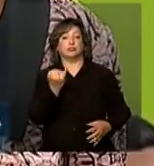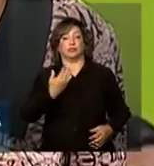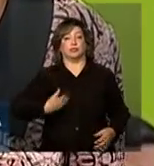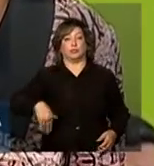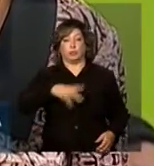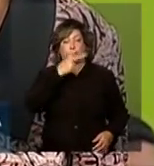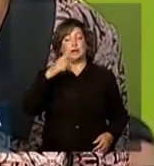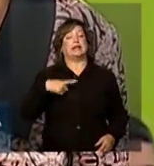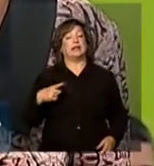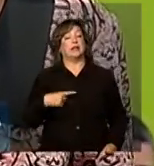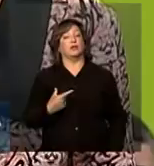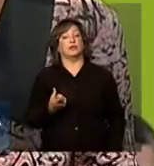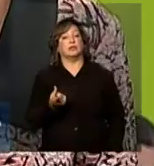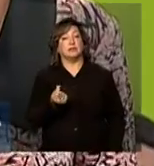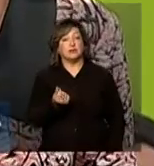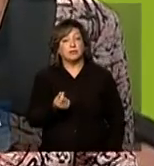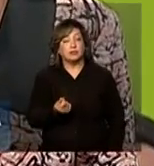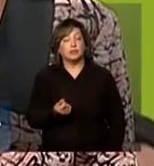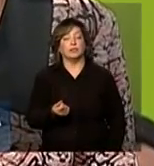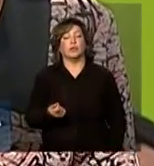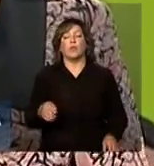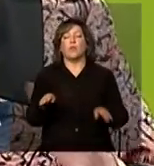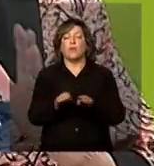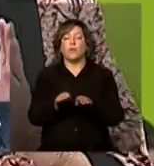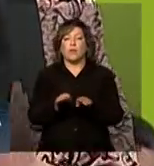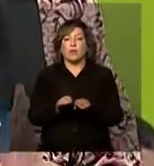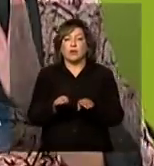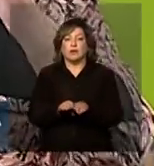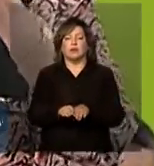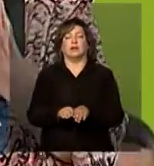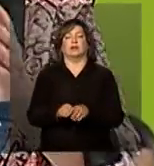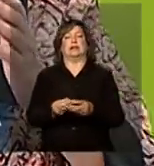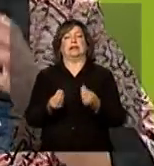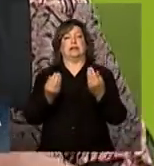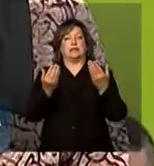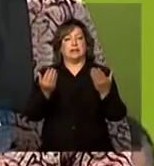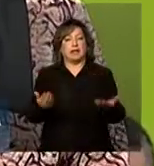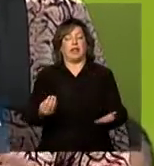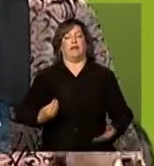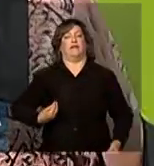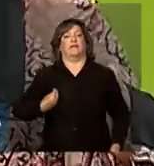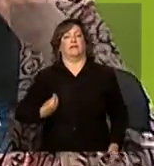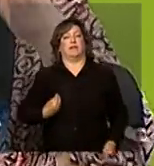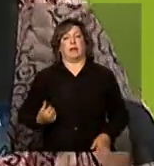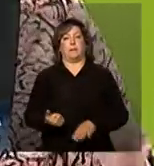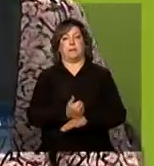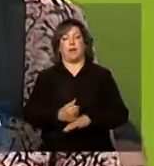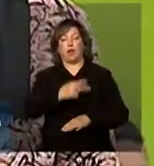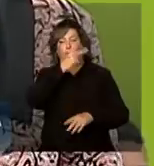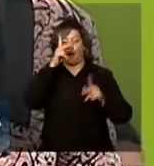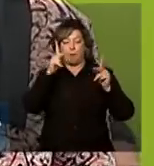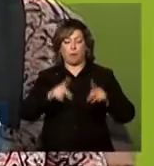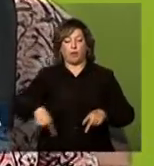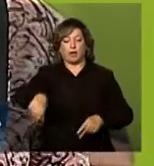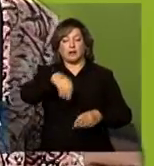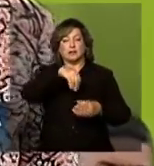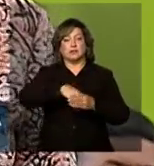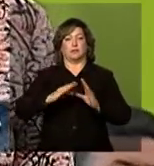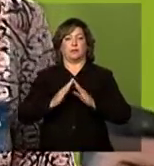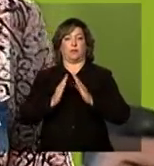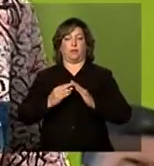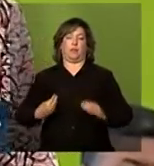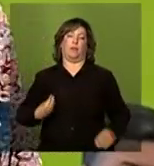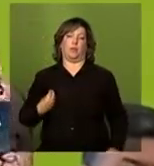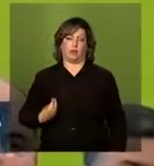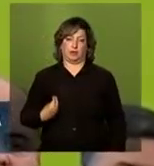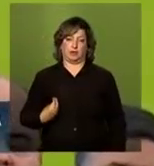tenham recursos similares para dar condições de vida pra população que neles mora